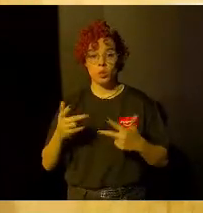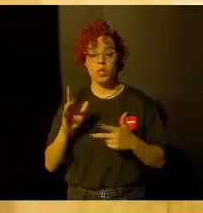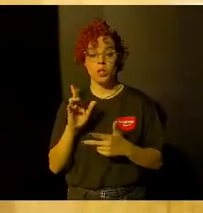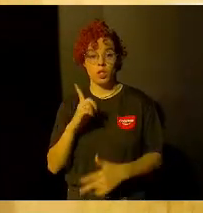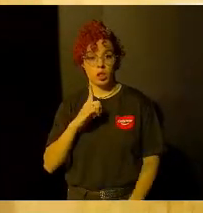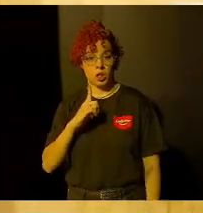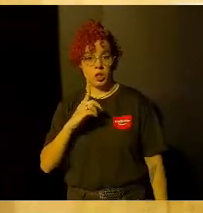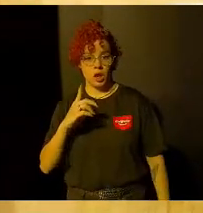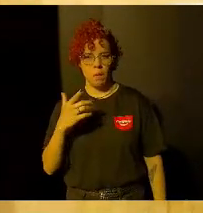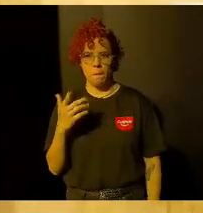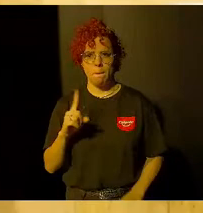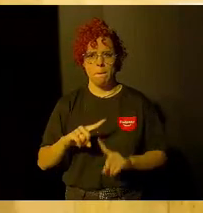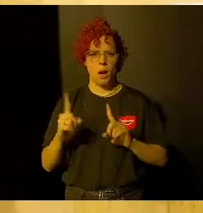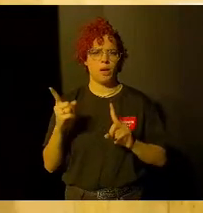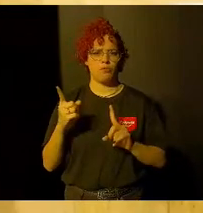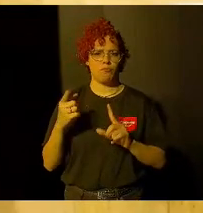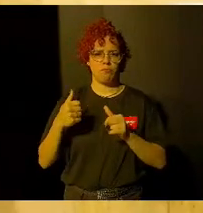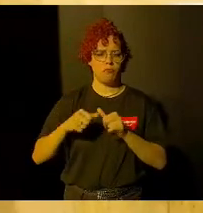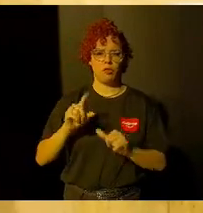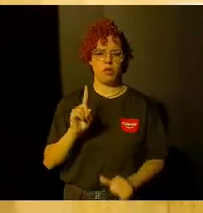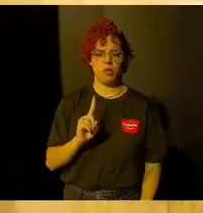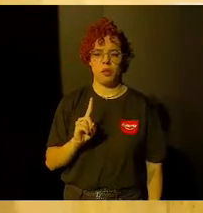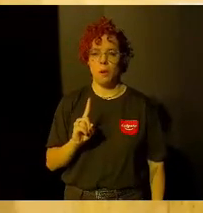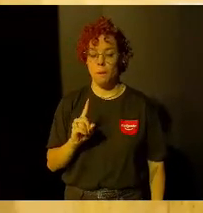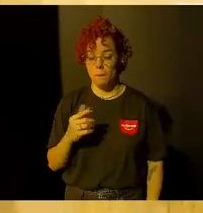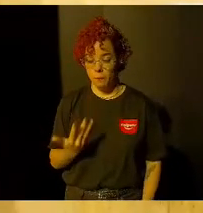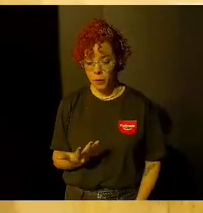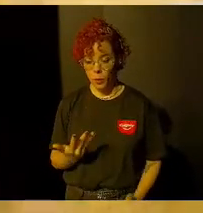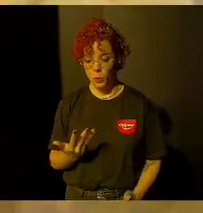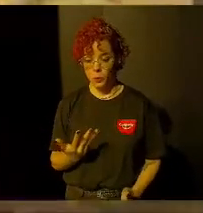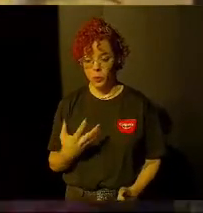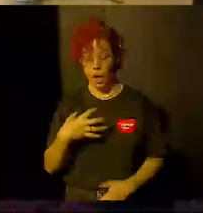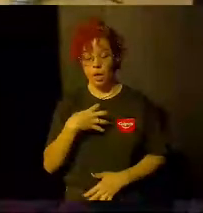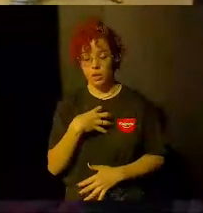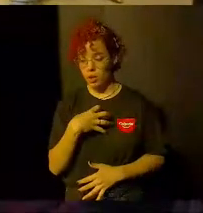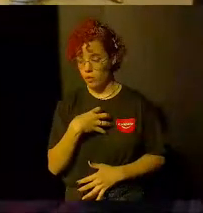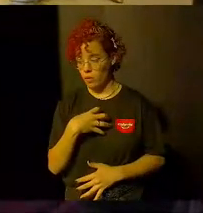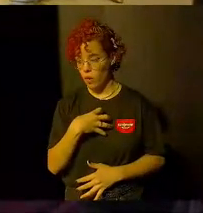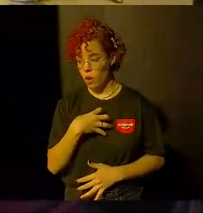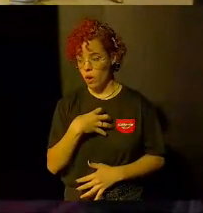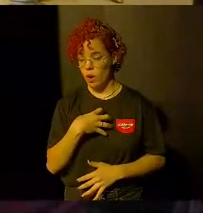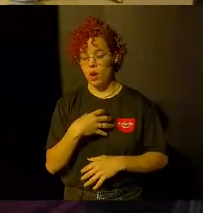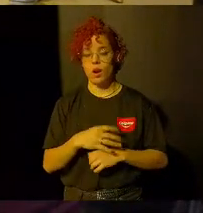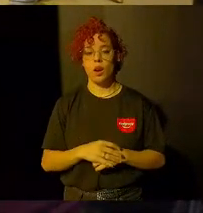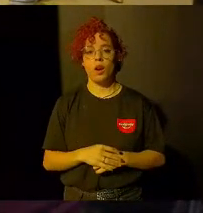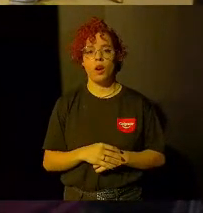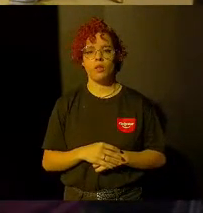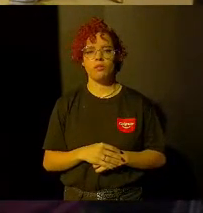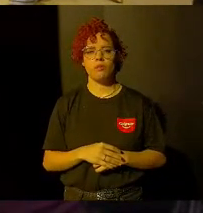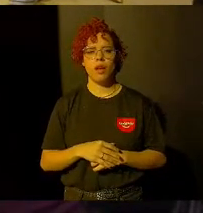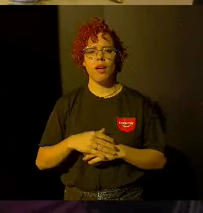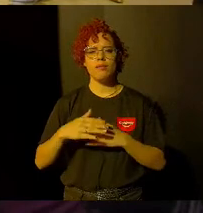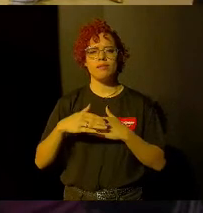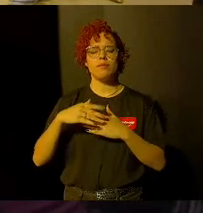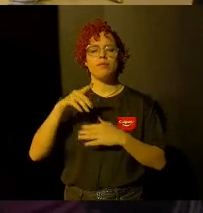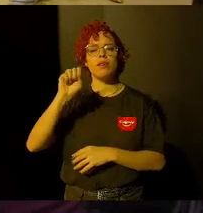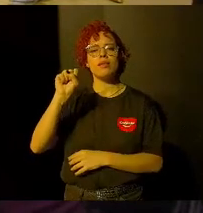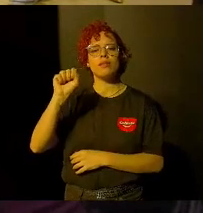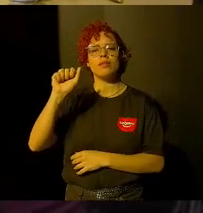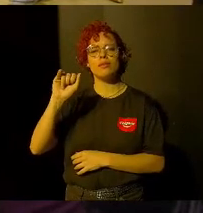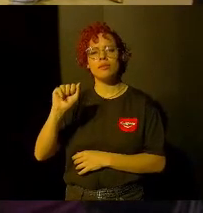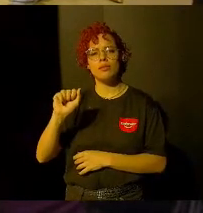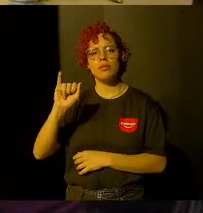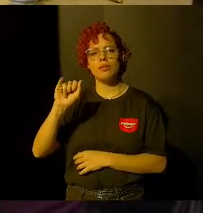que não tá mais ali então é dessa forma né o saia da frente do meu sol é um